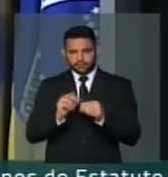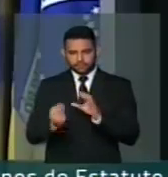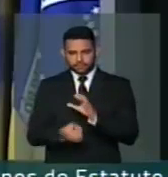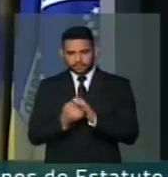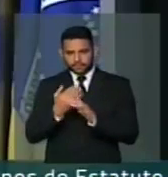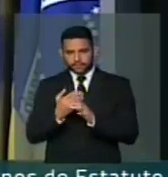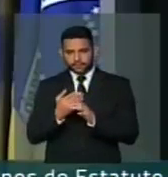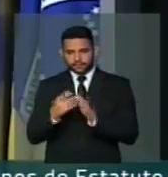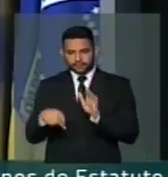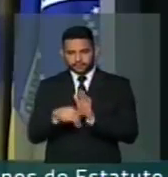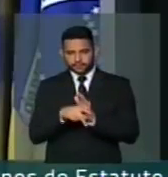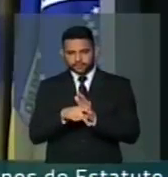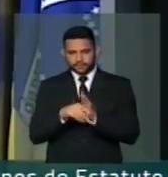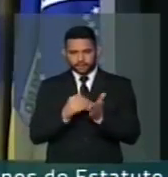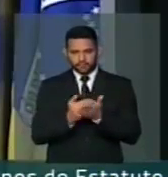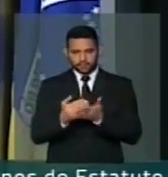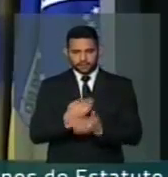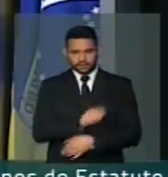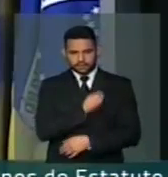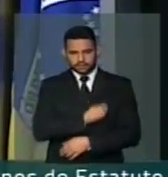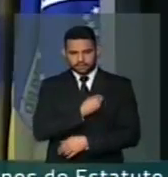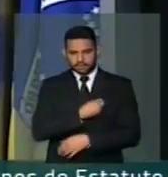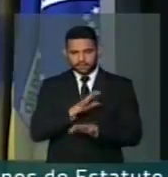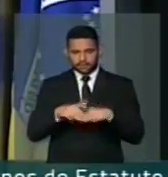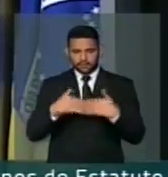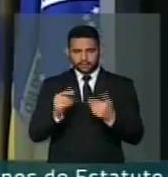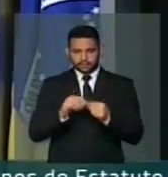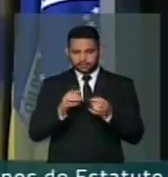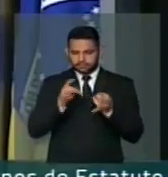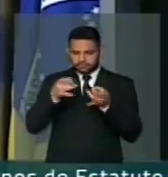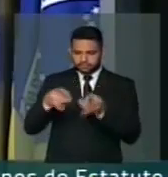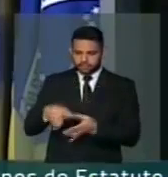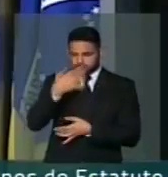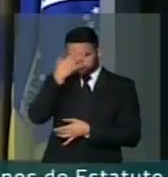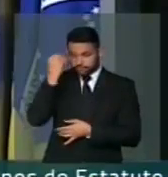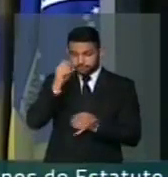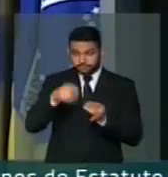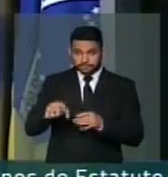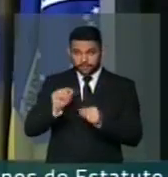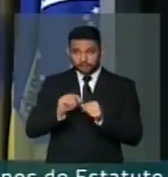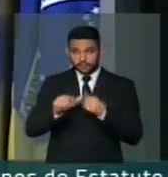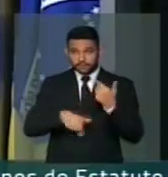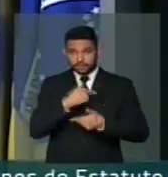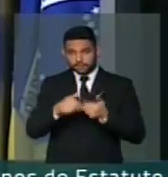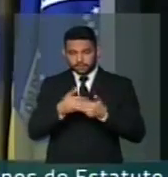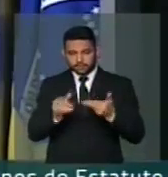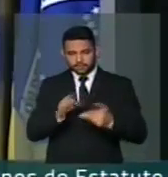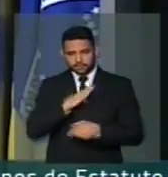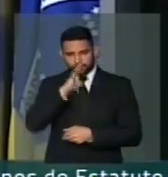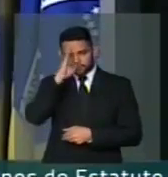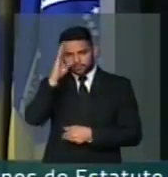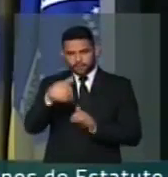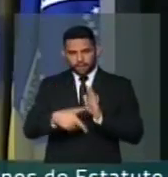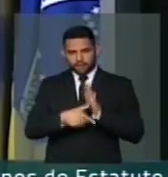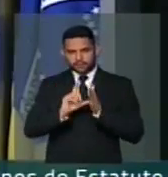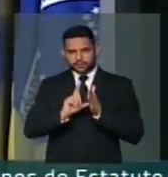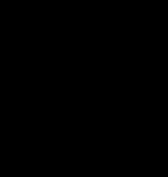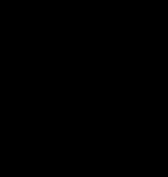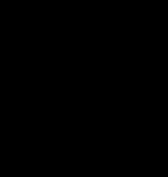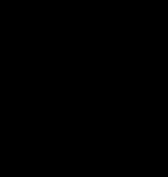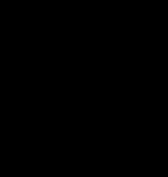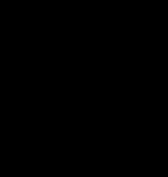formados apropriadamente no começo da vida e quando são ignorados e negados ações preventivas. Não há como